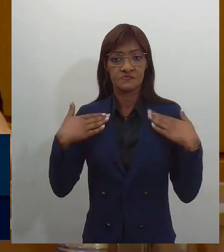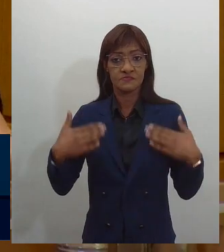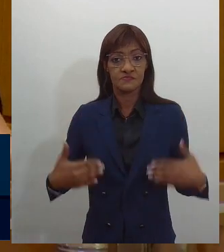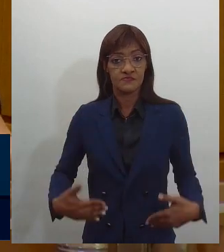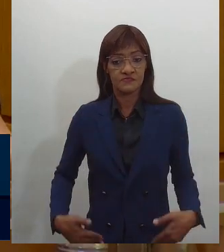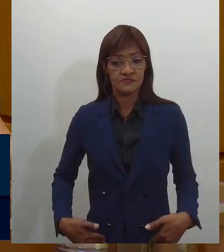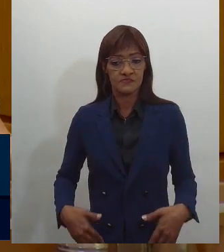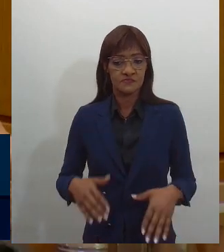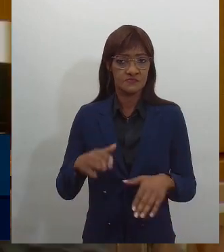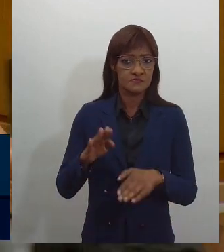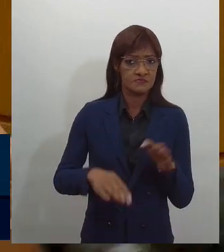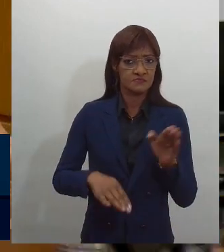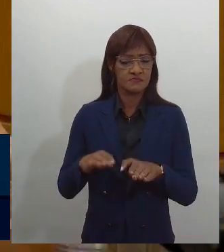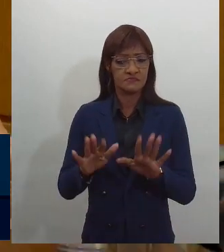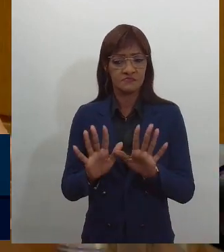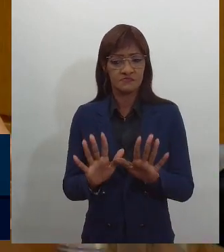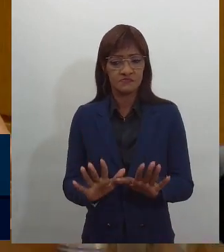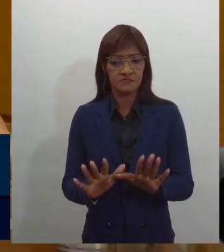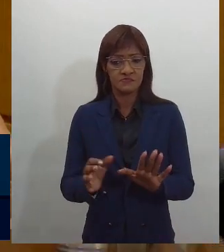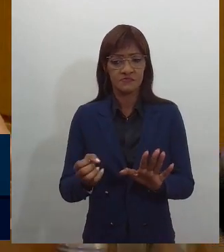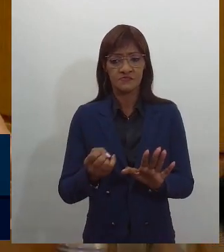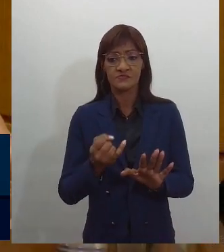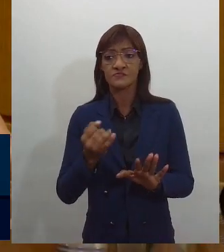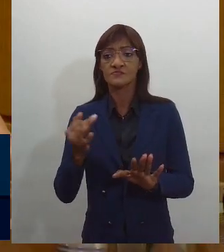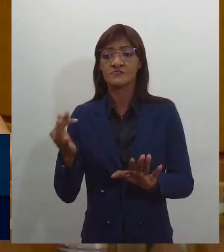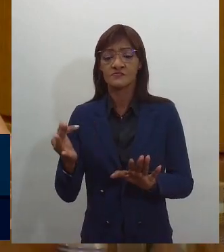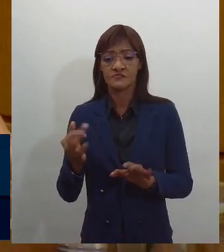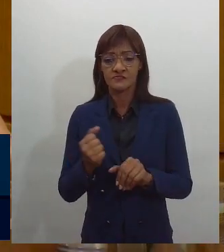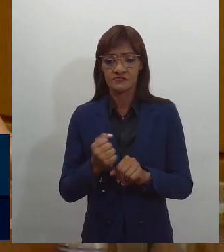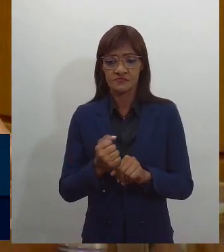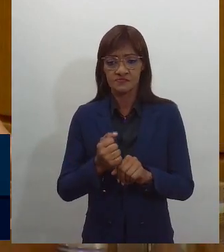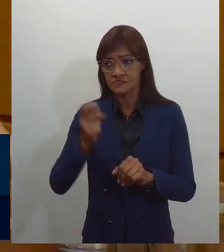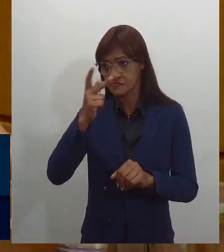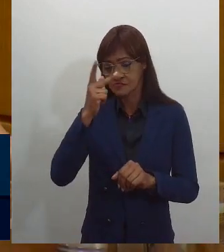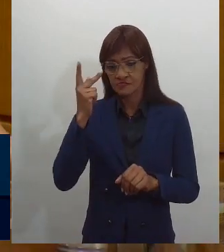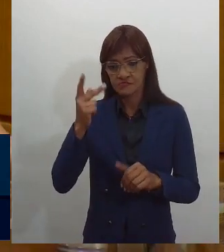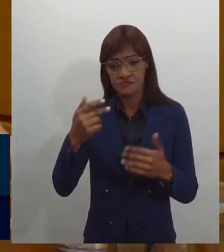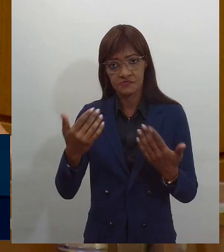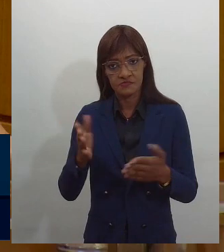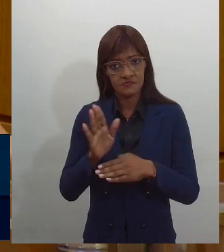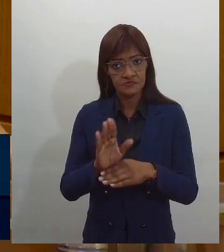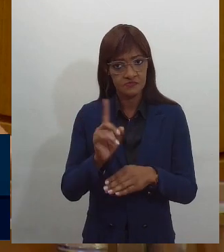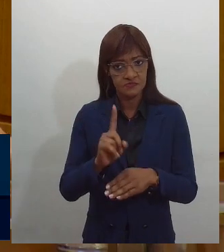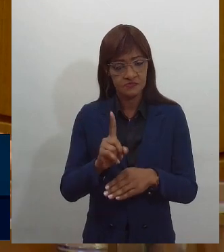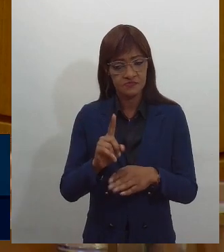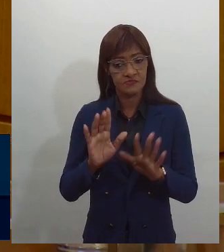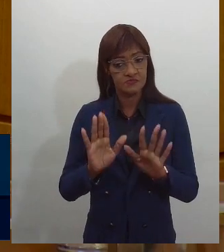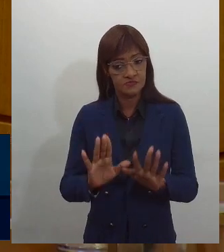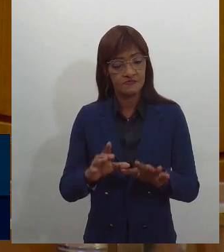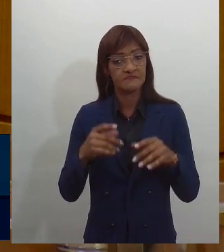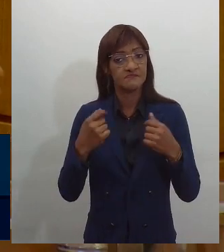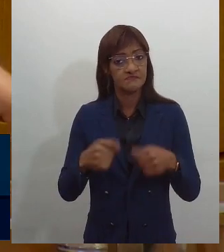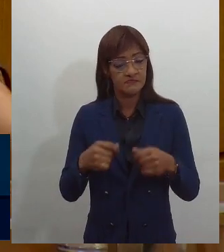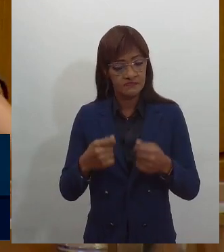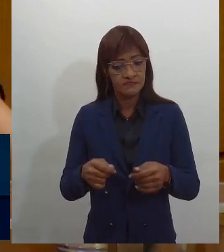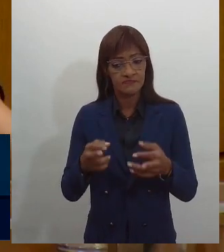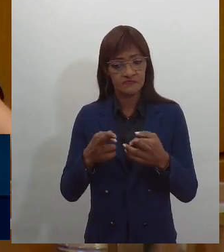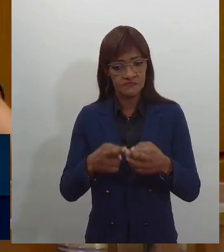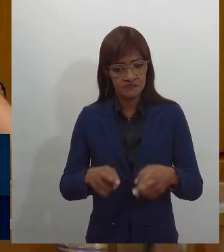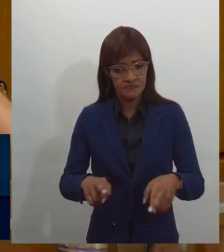de passageiros. E isso, obviamente, não ajuda. É melhor a gente tentar resolver aquelas questões